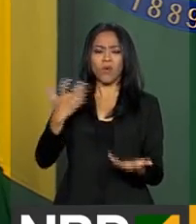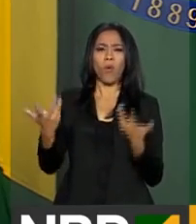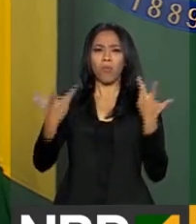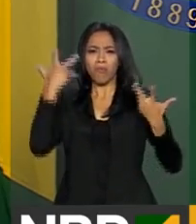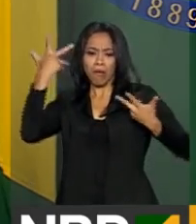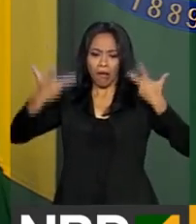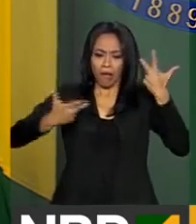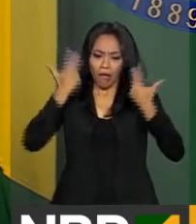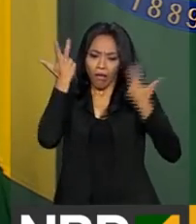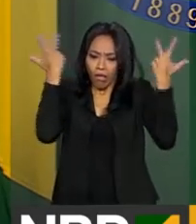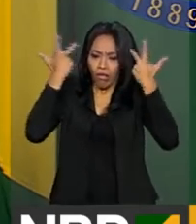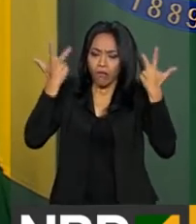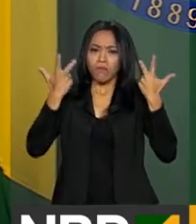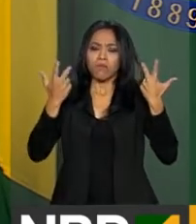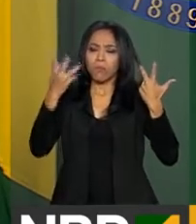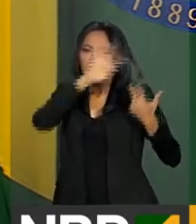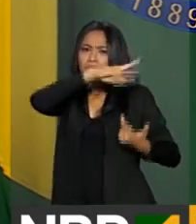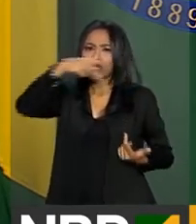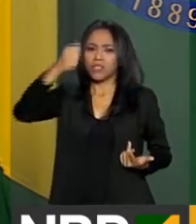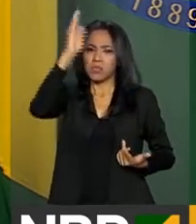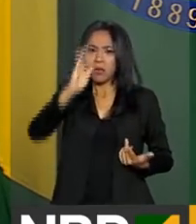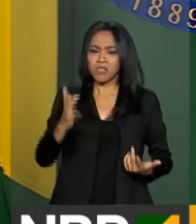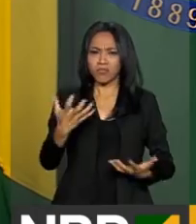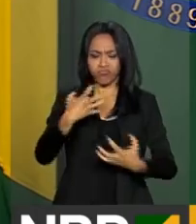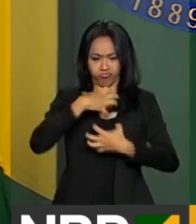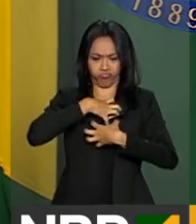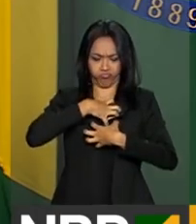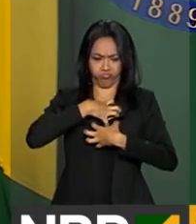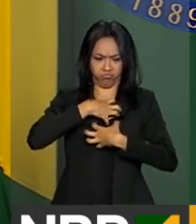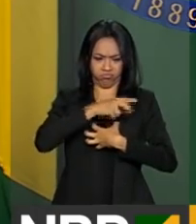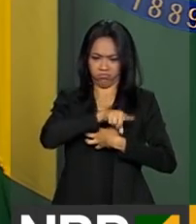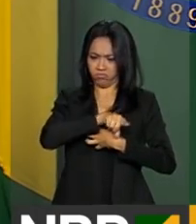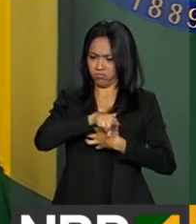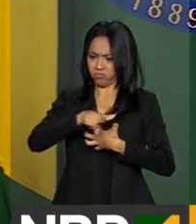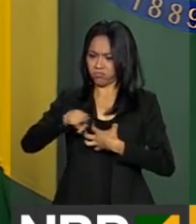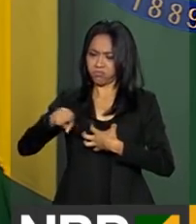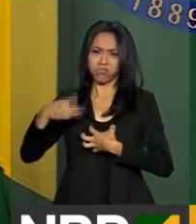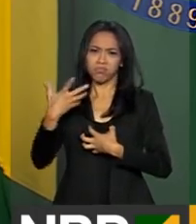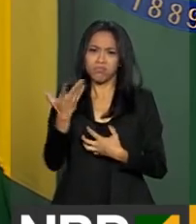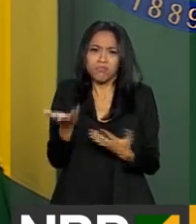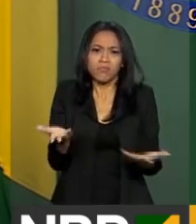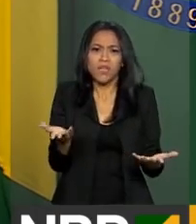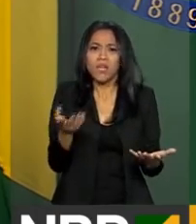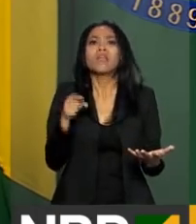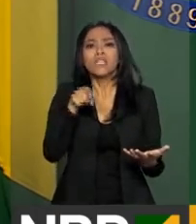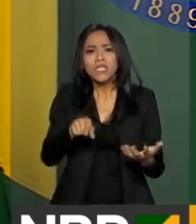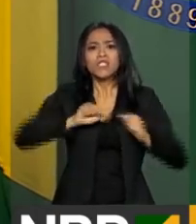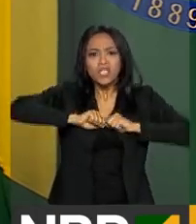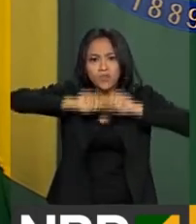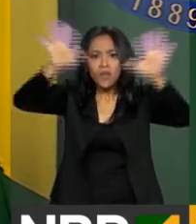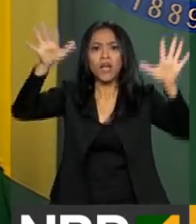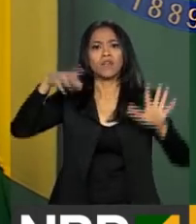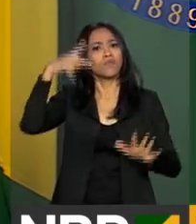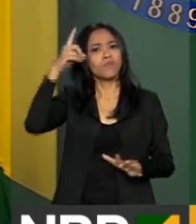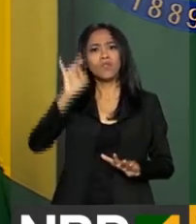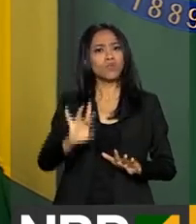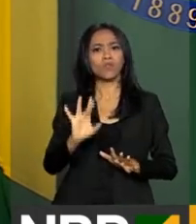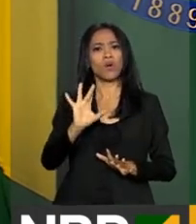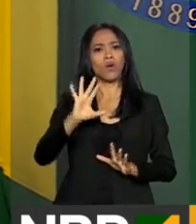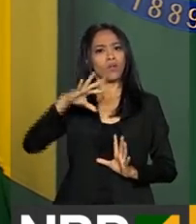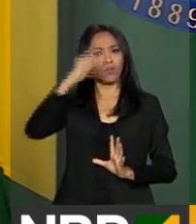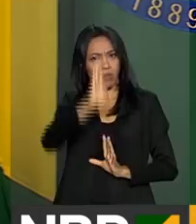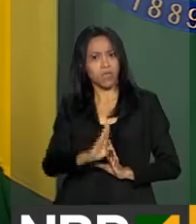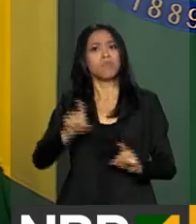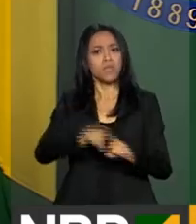porque não tem ilusões isto tem as maiores repercussões não só nacionais como internacionais mas é curioso